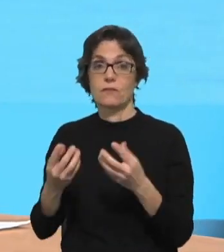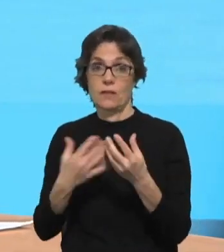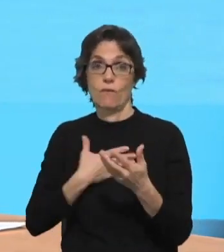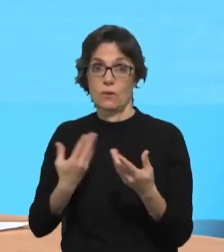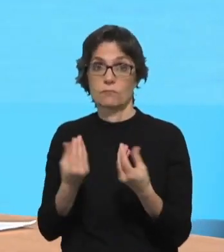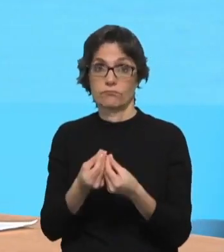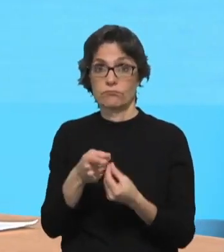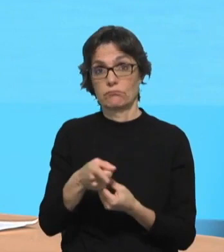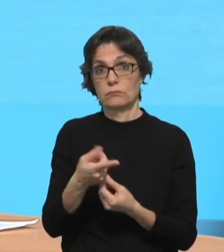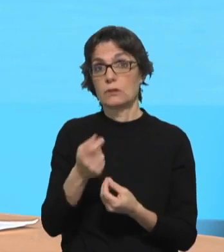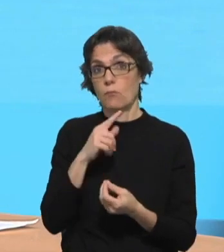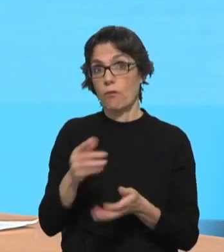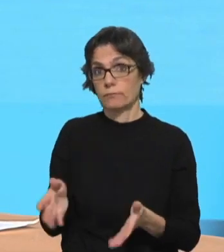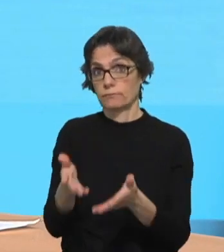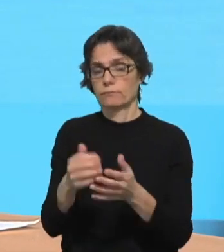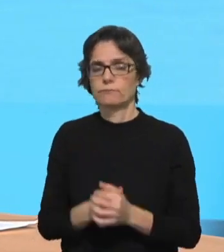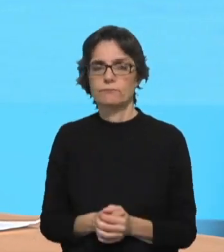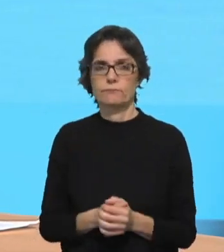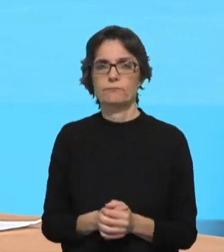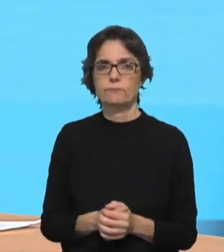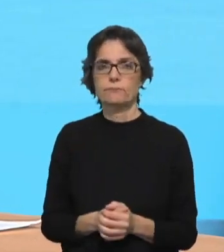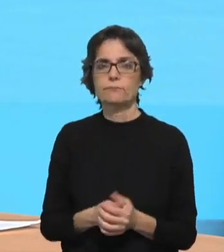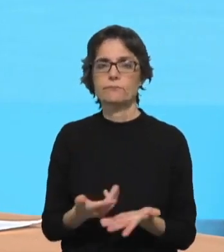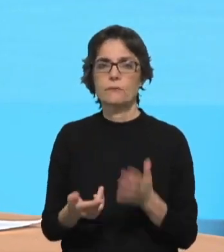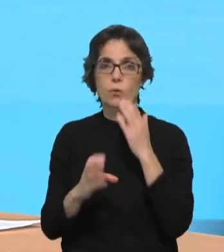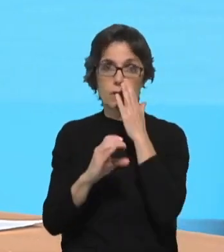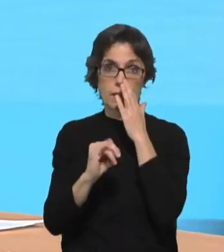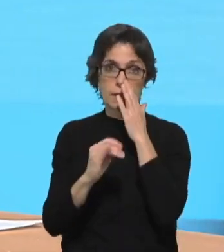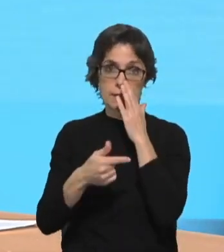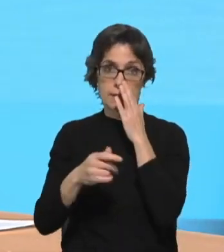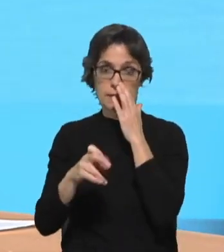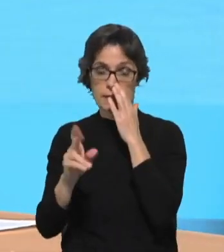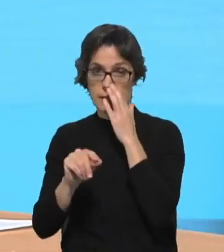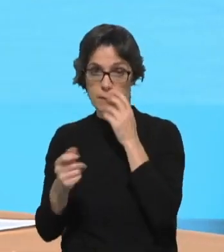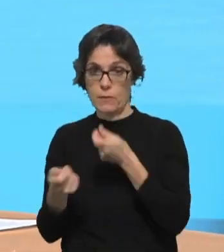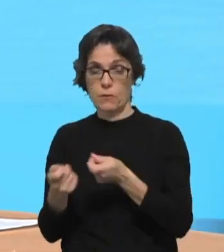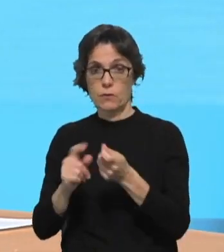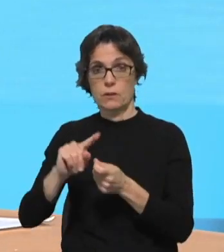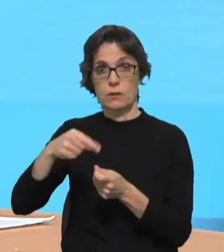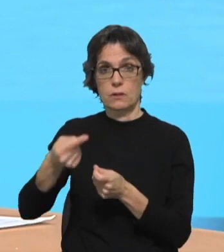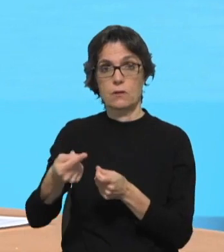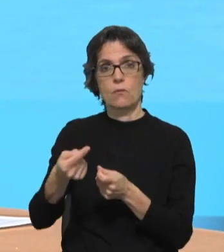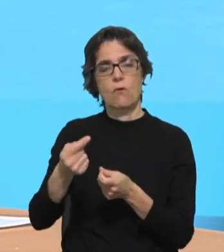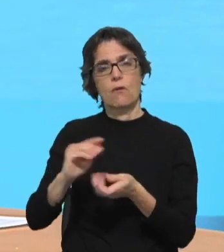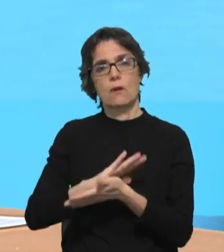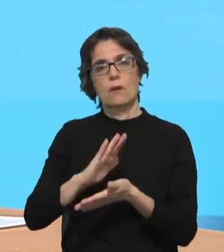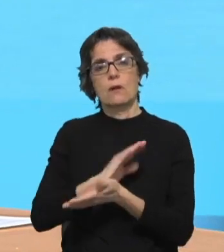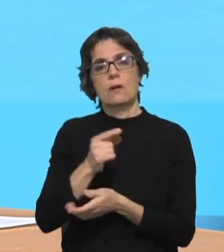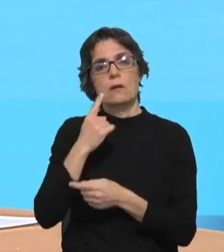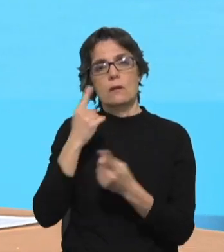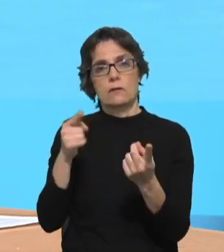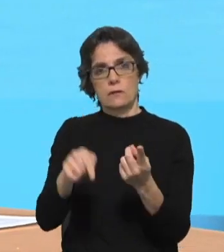nesse sentido. O CITER também coordena aqui outras 2 publicações da